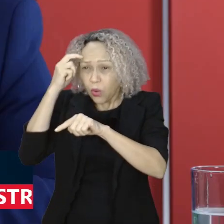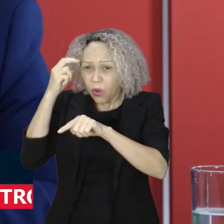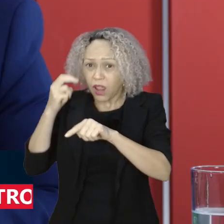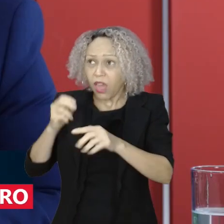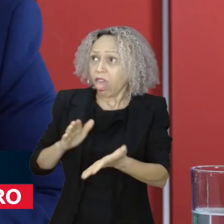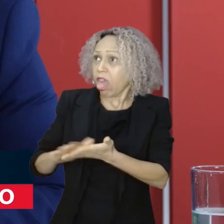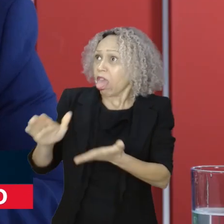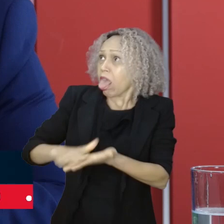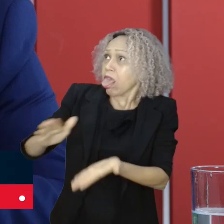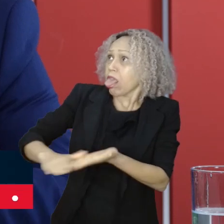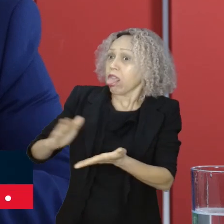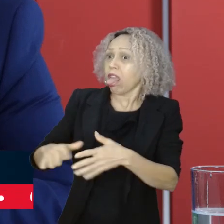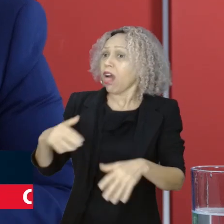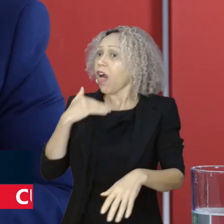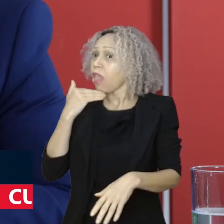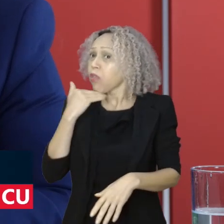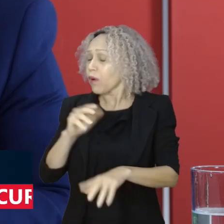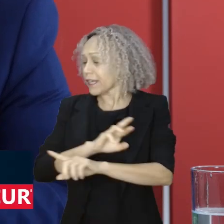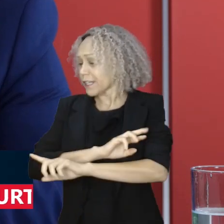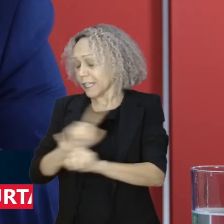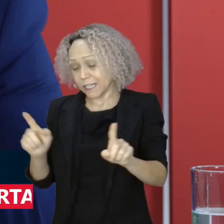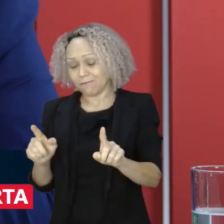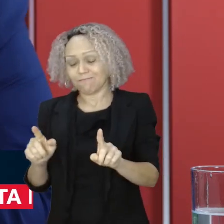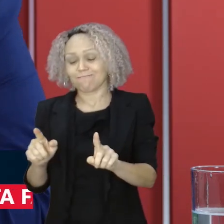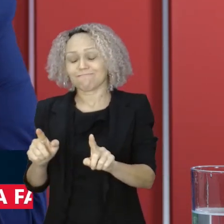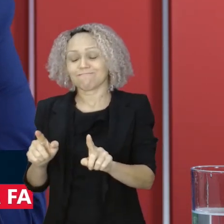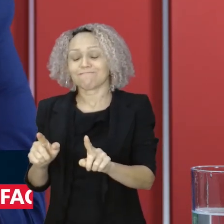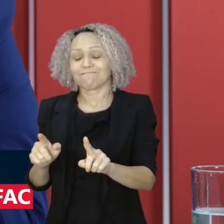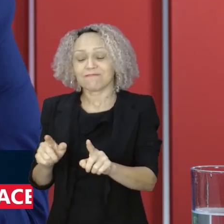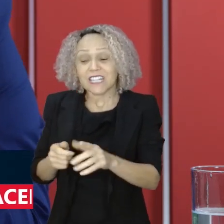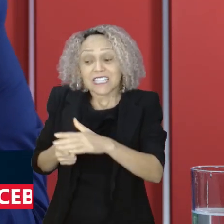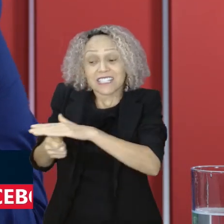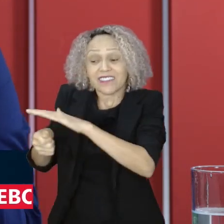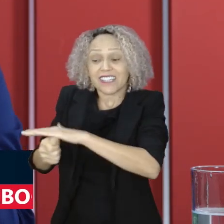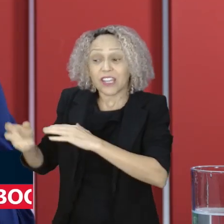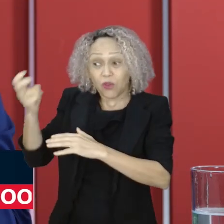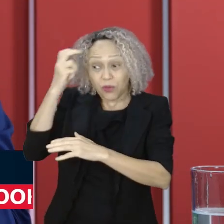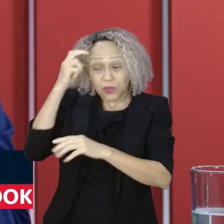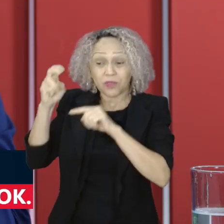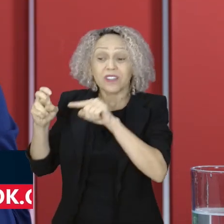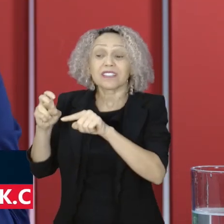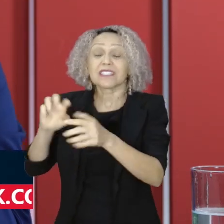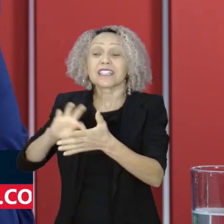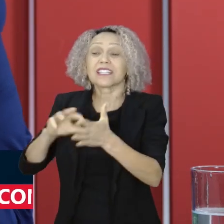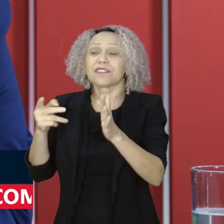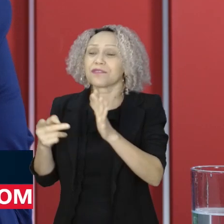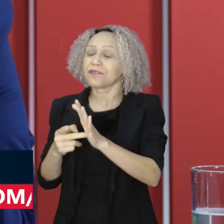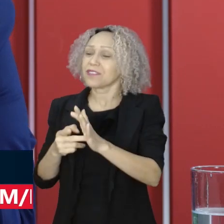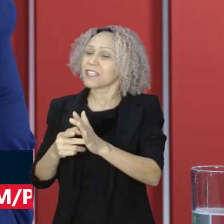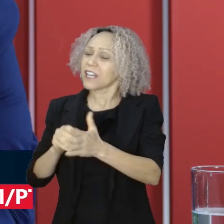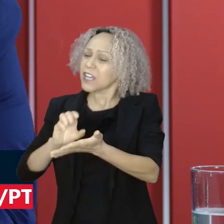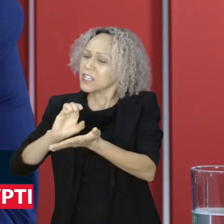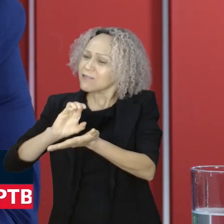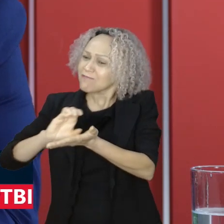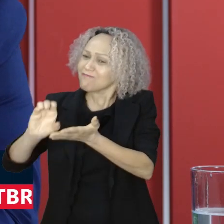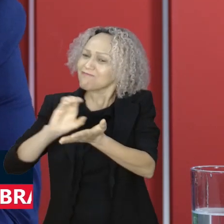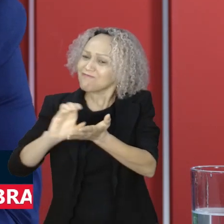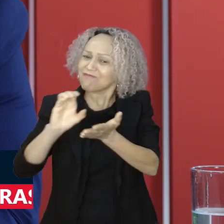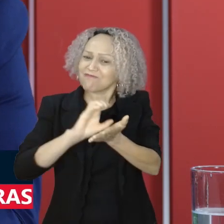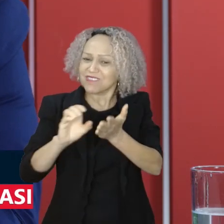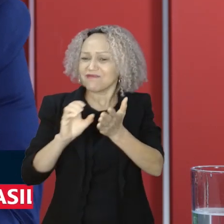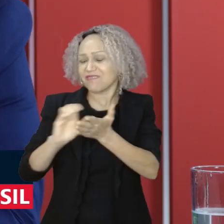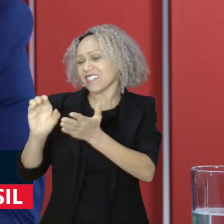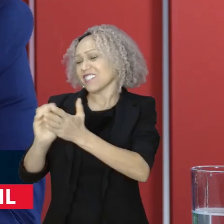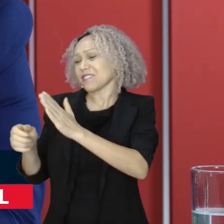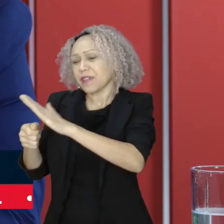cultura é um investimento de retorno. Todas as pesquisas que nós temos até hoje, quando se fala de investimento em cultura,